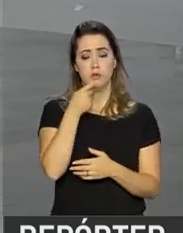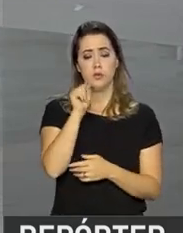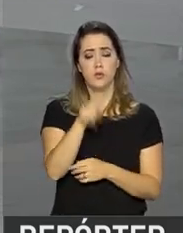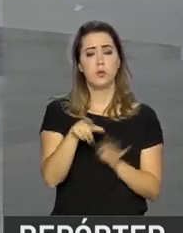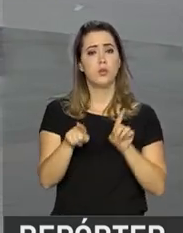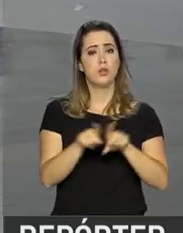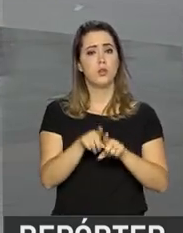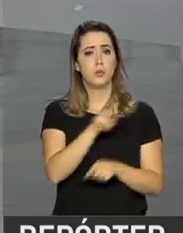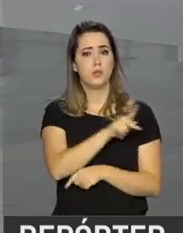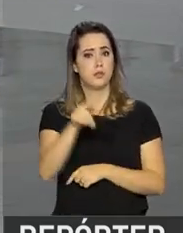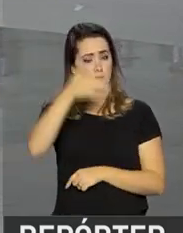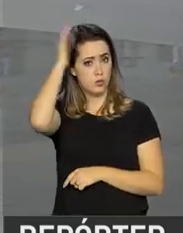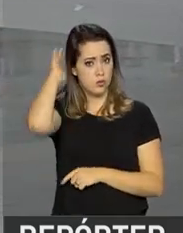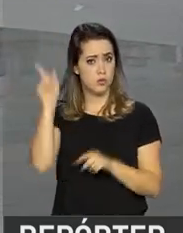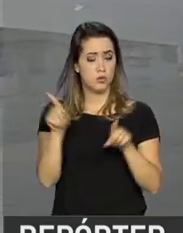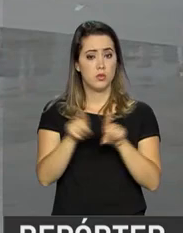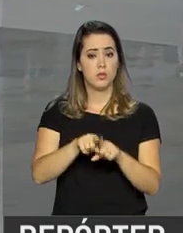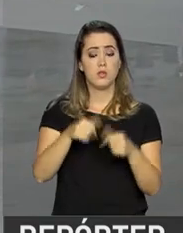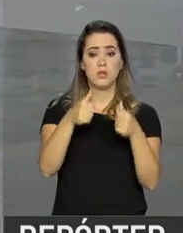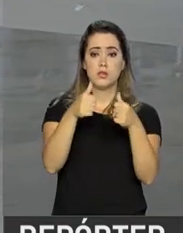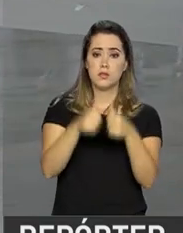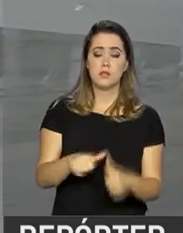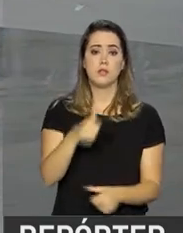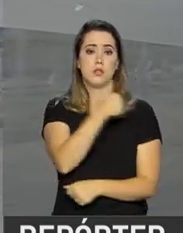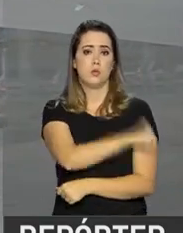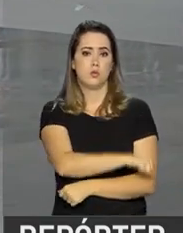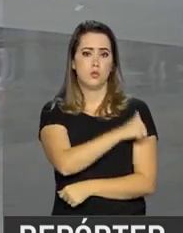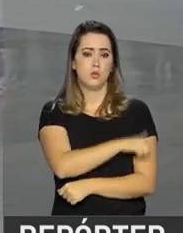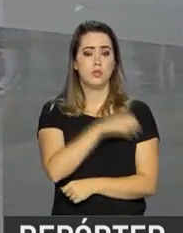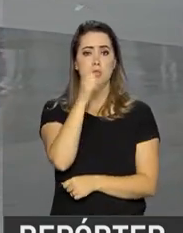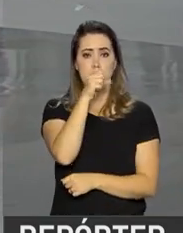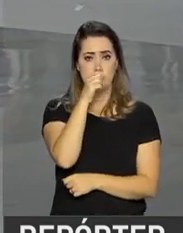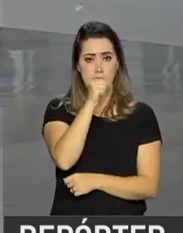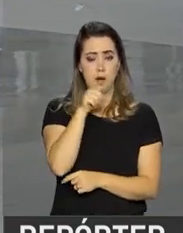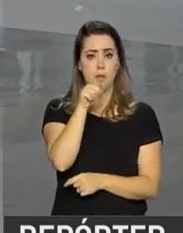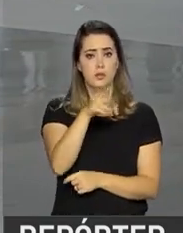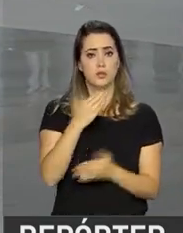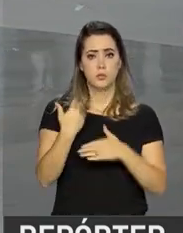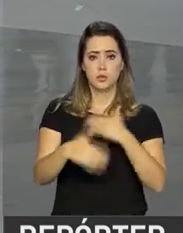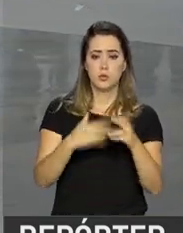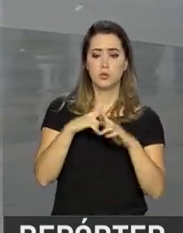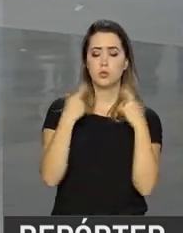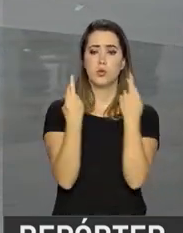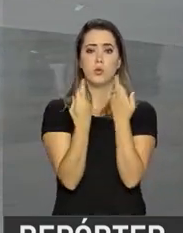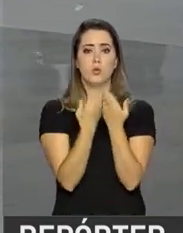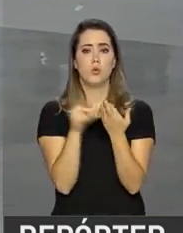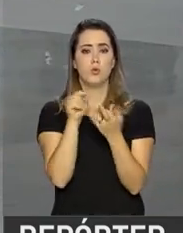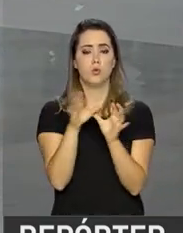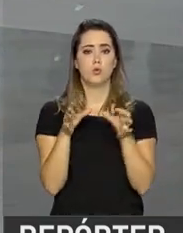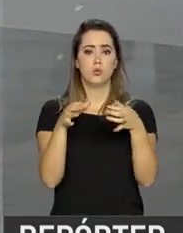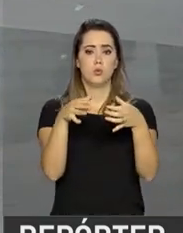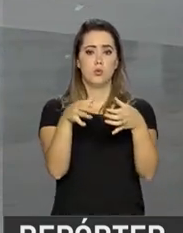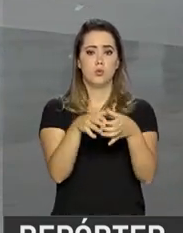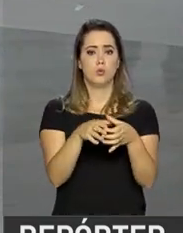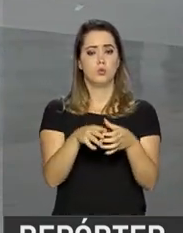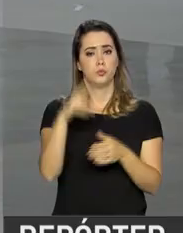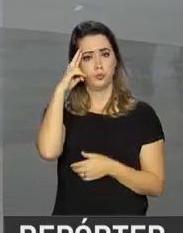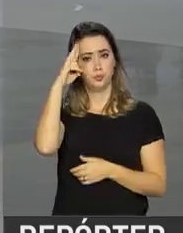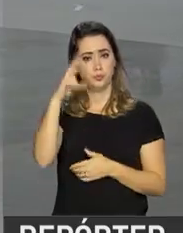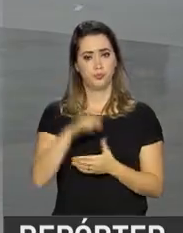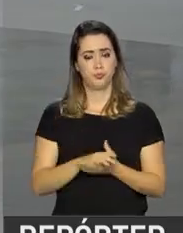adiantou que o presidente michel temer estará no rio de janeiro neste sábado para manter reuniões com autoridades do